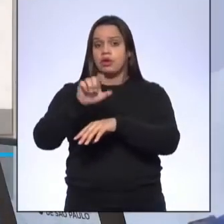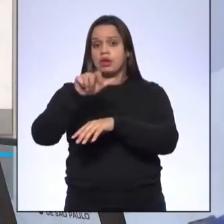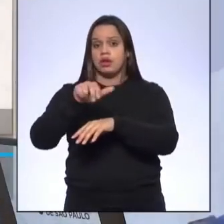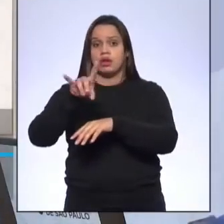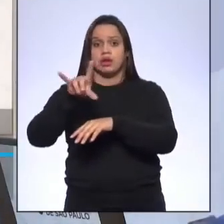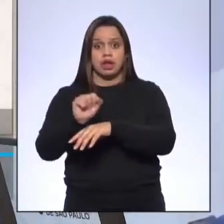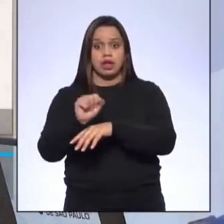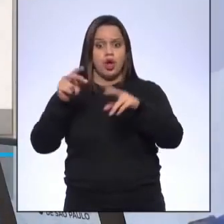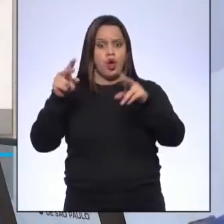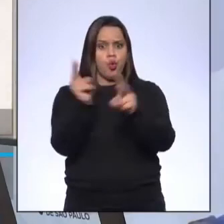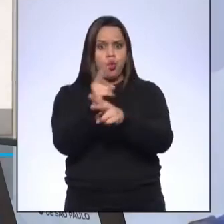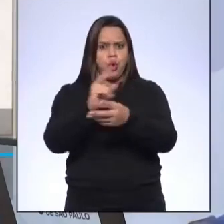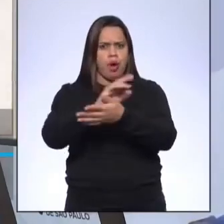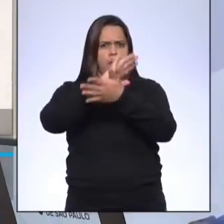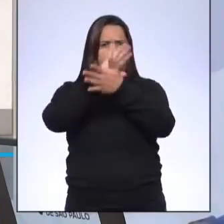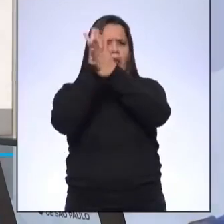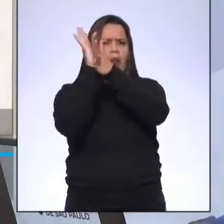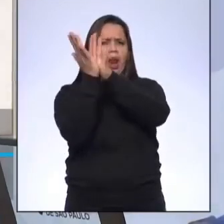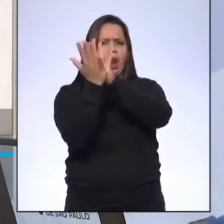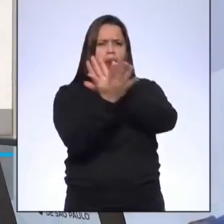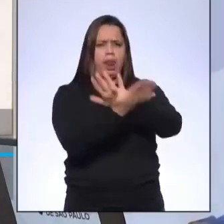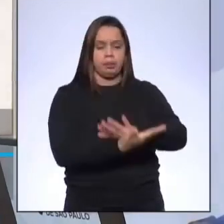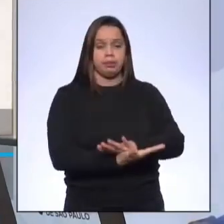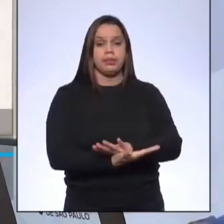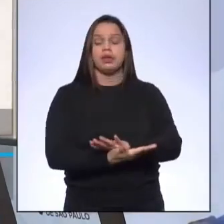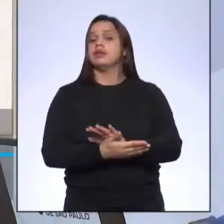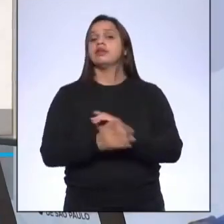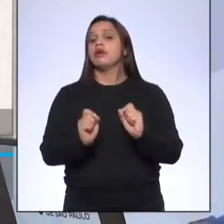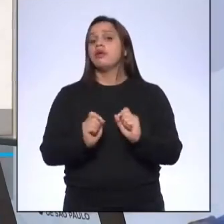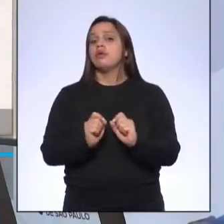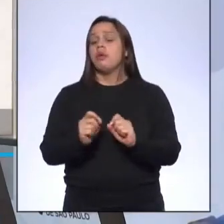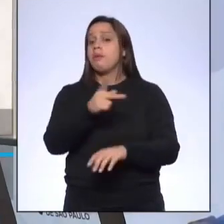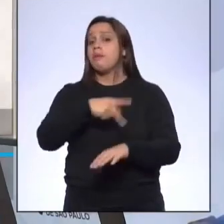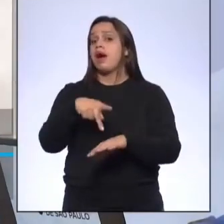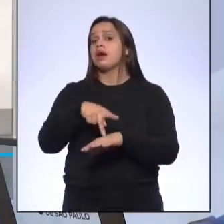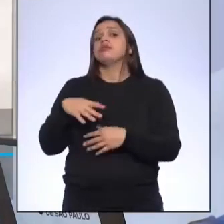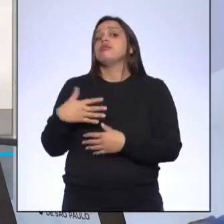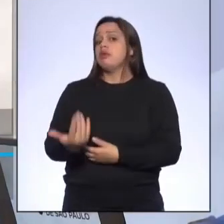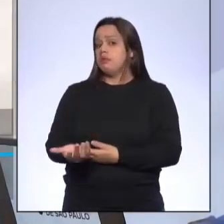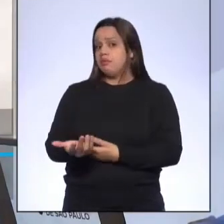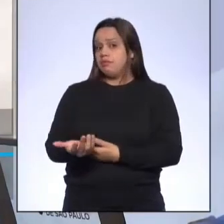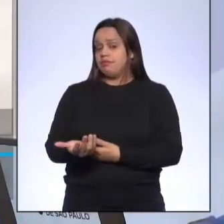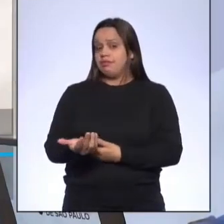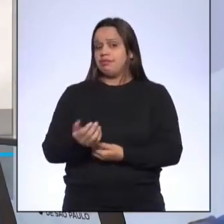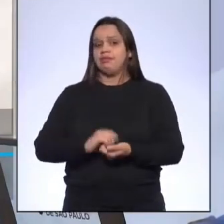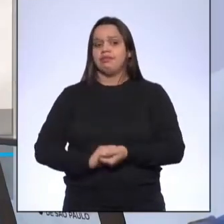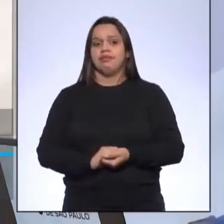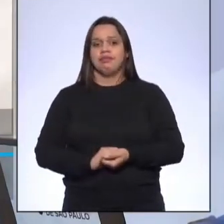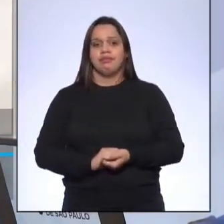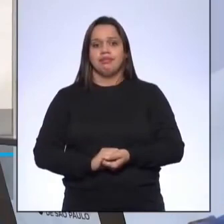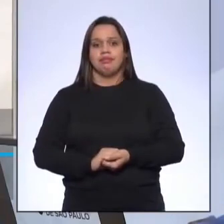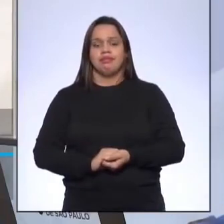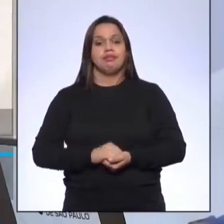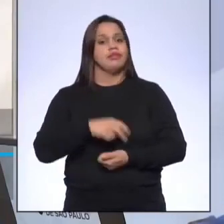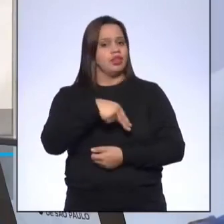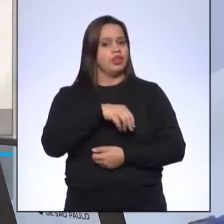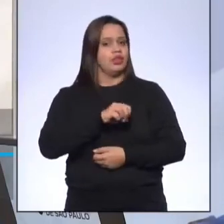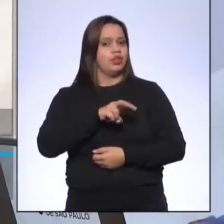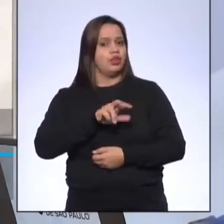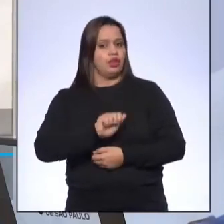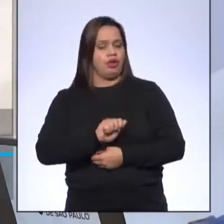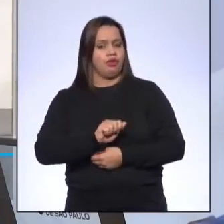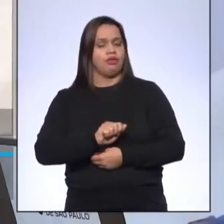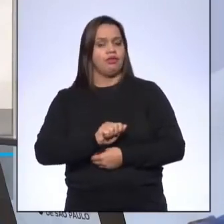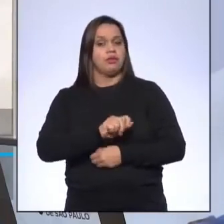grande destruição. Então, nós estamos falando de que país? New Zealand, Nova Zelândia,